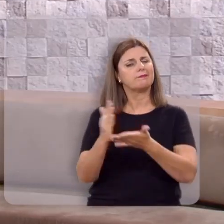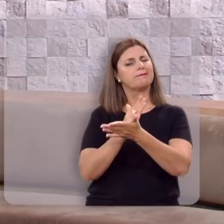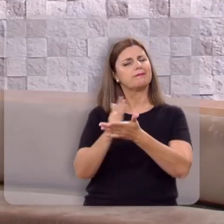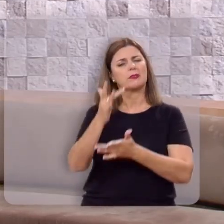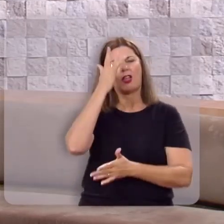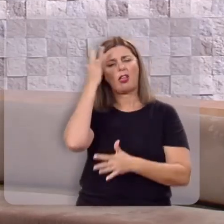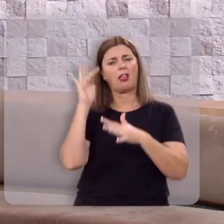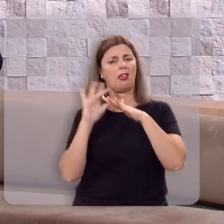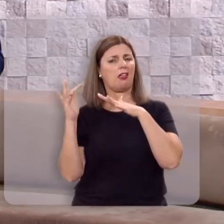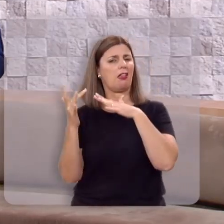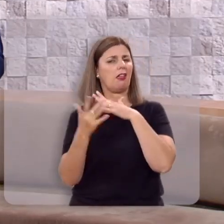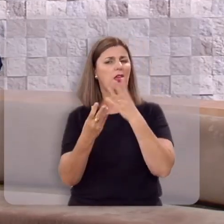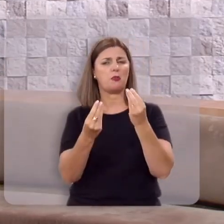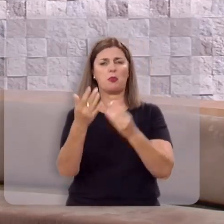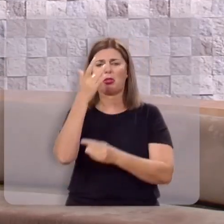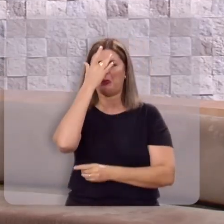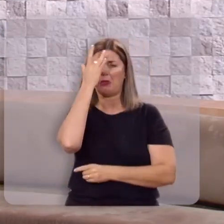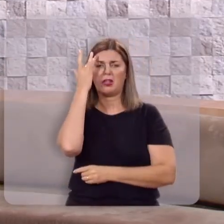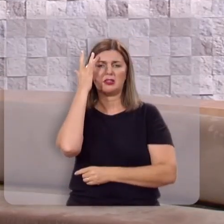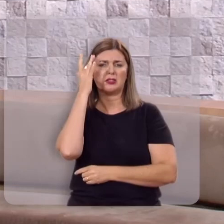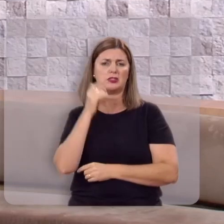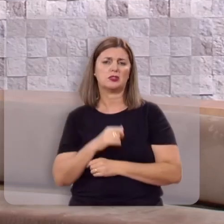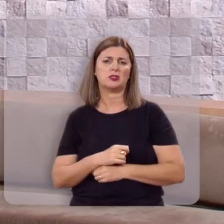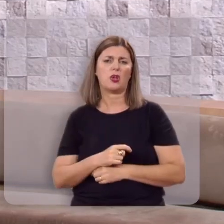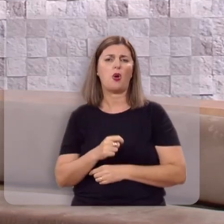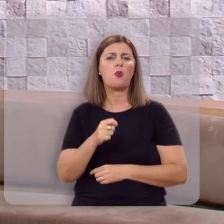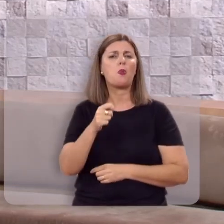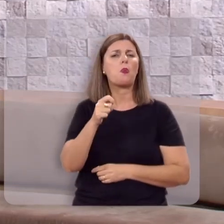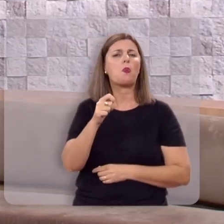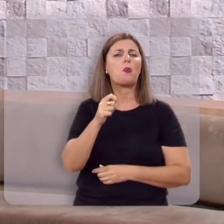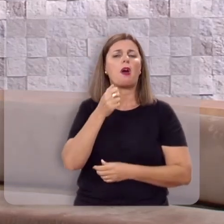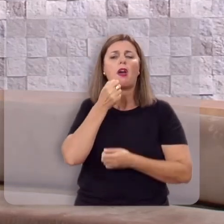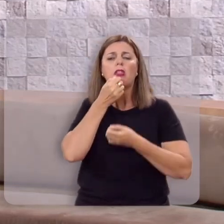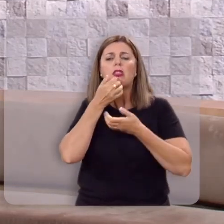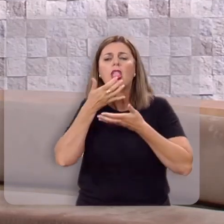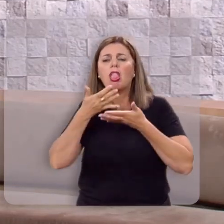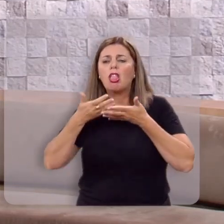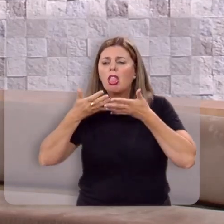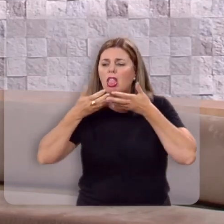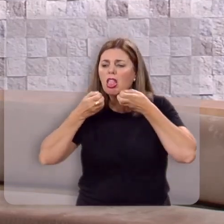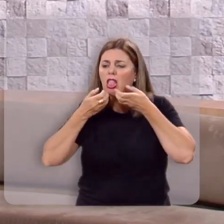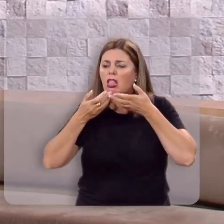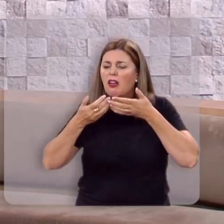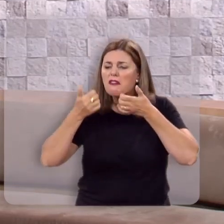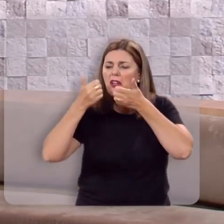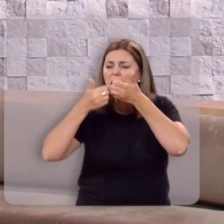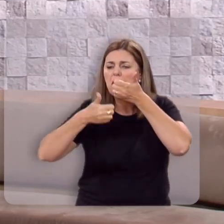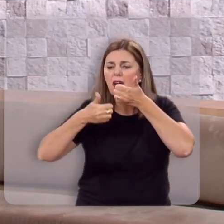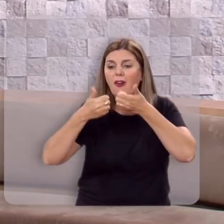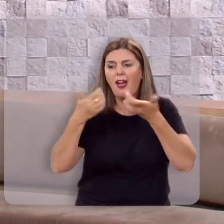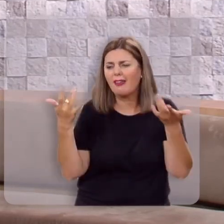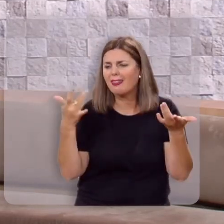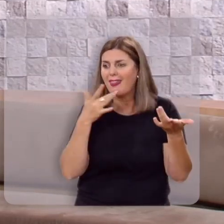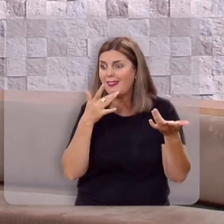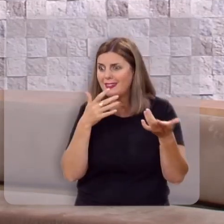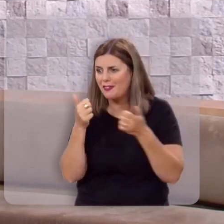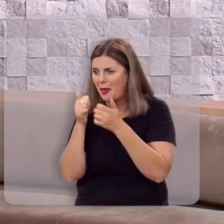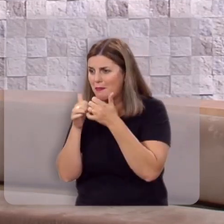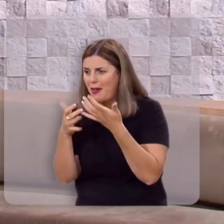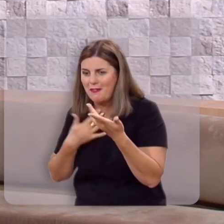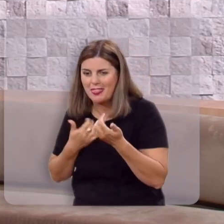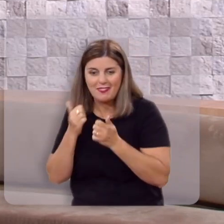Ô, gente, nas mídias sociais tem muita gente aí quase que babando de prazer de falar mal dos outros.